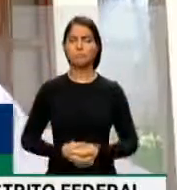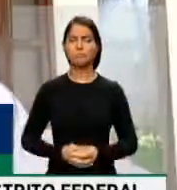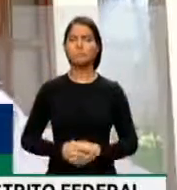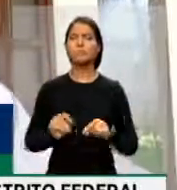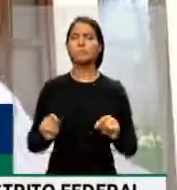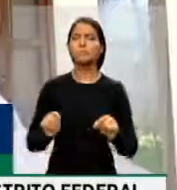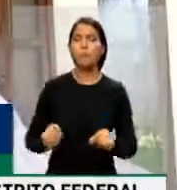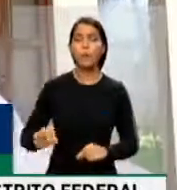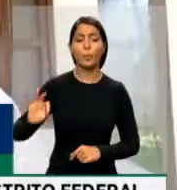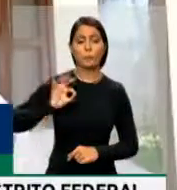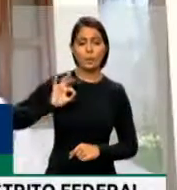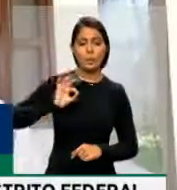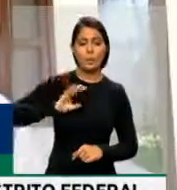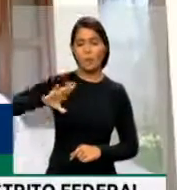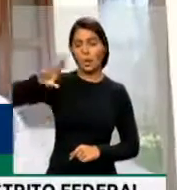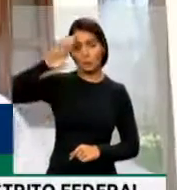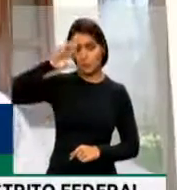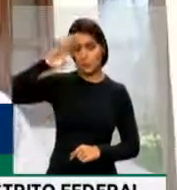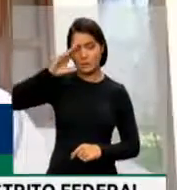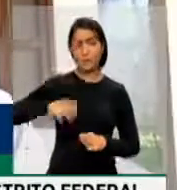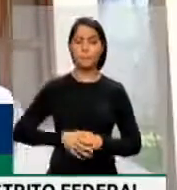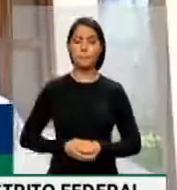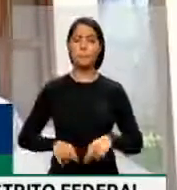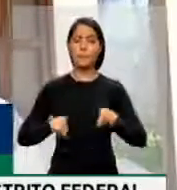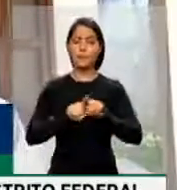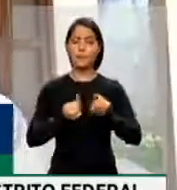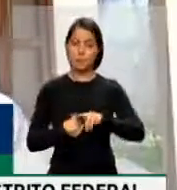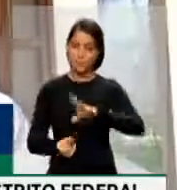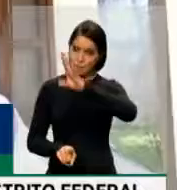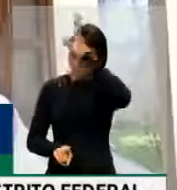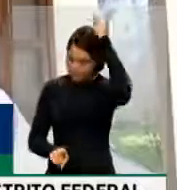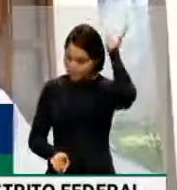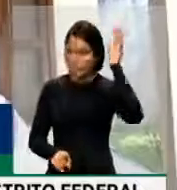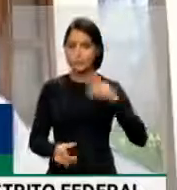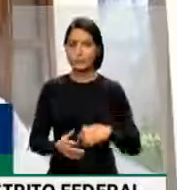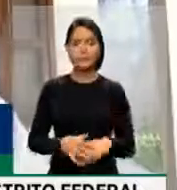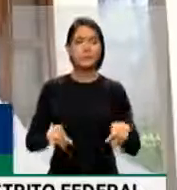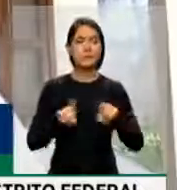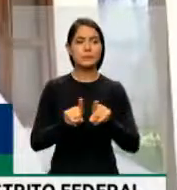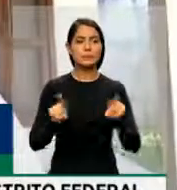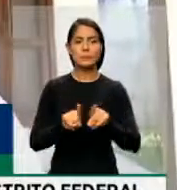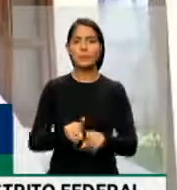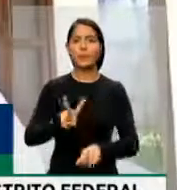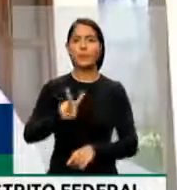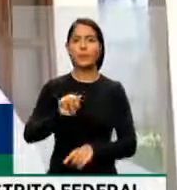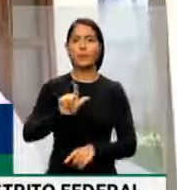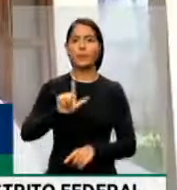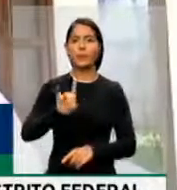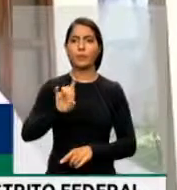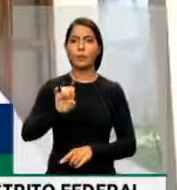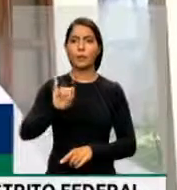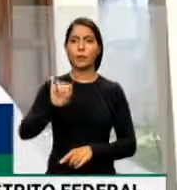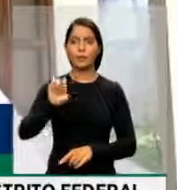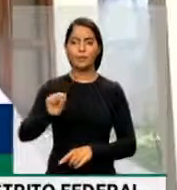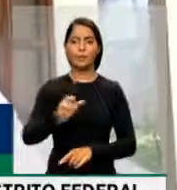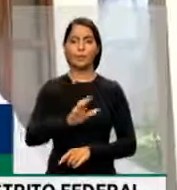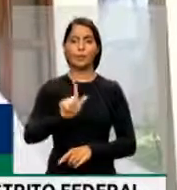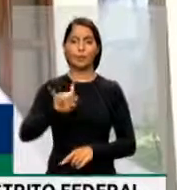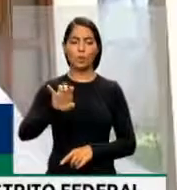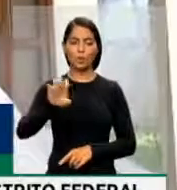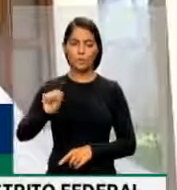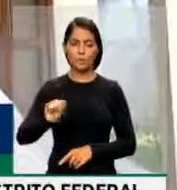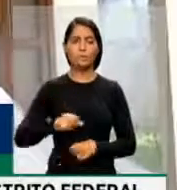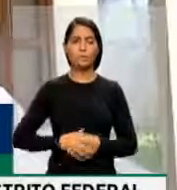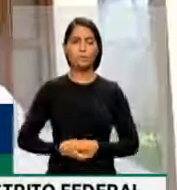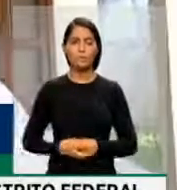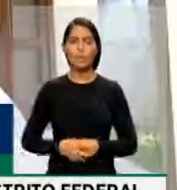militares e bombeiros, que agora está ameaçada pelo governo Valdez Góes, que é campeão de